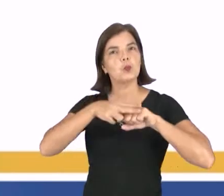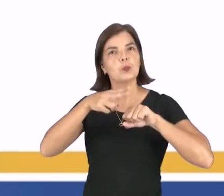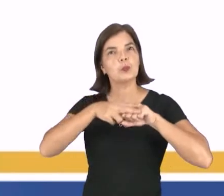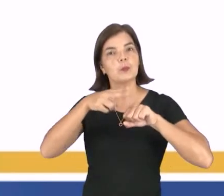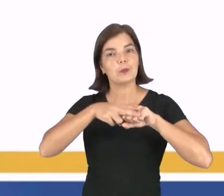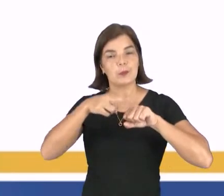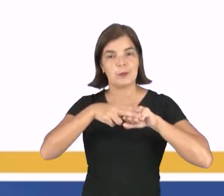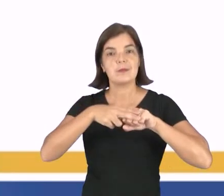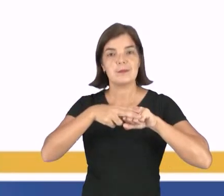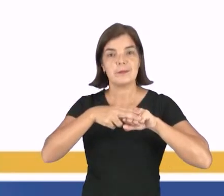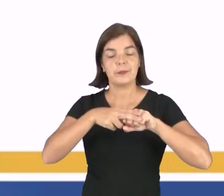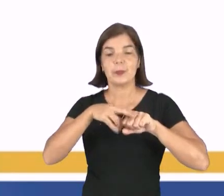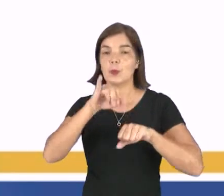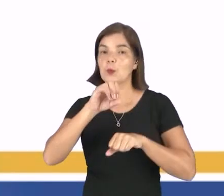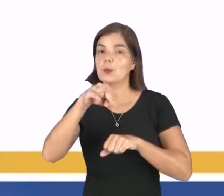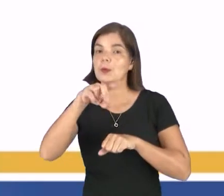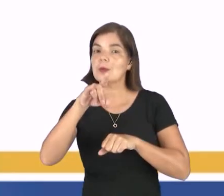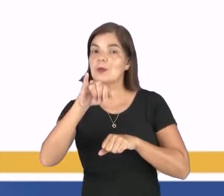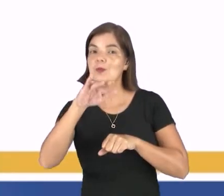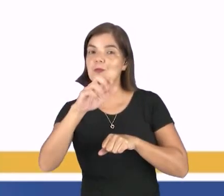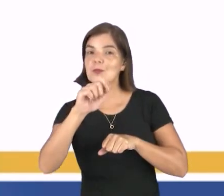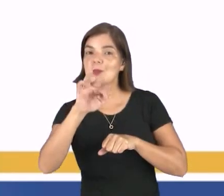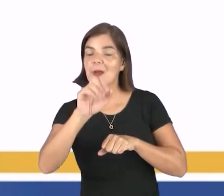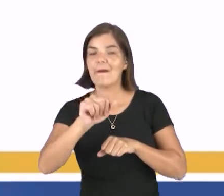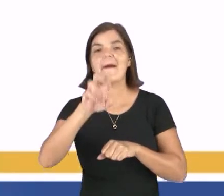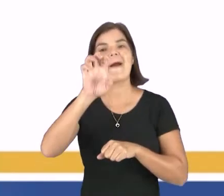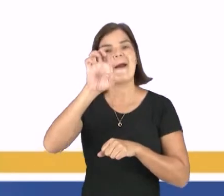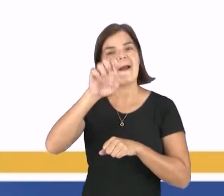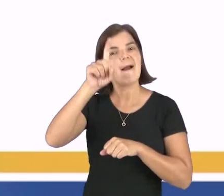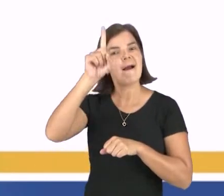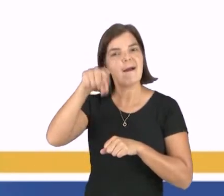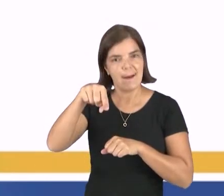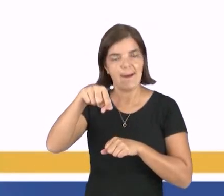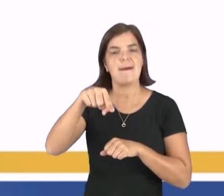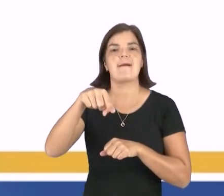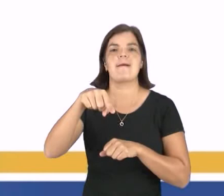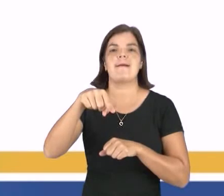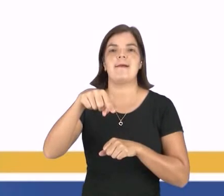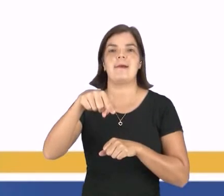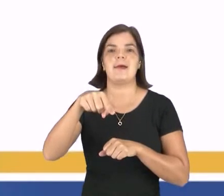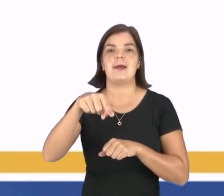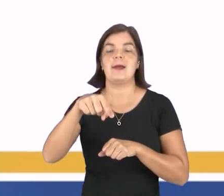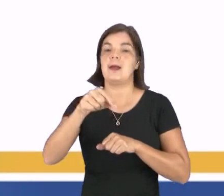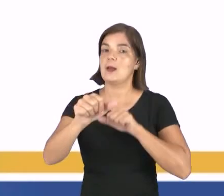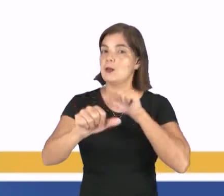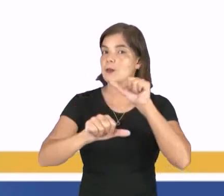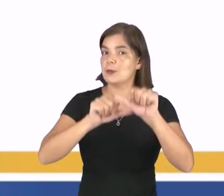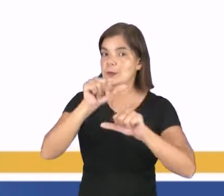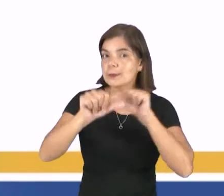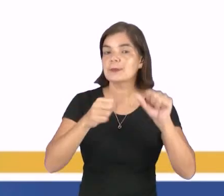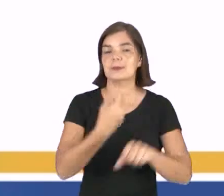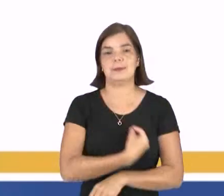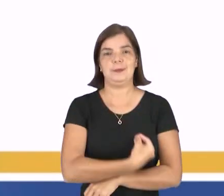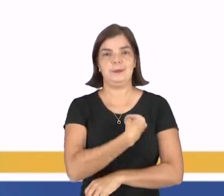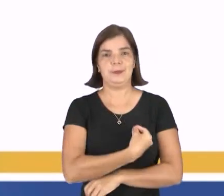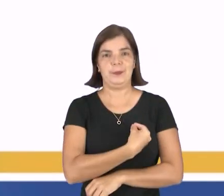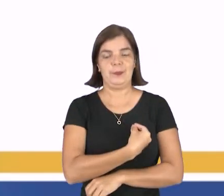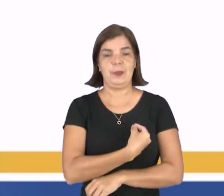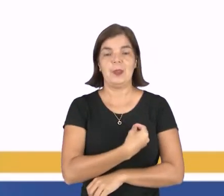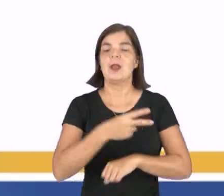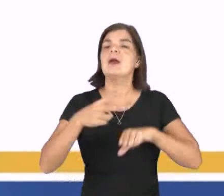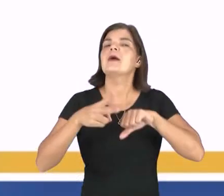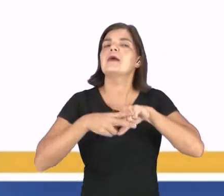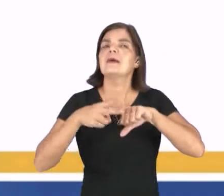no modo indicativo quando ele é a vida é feita de trocas essa forma verbal